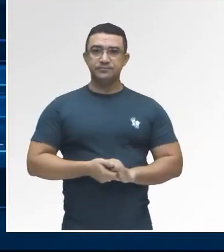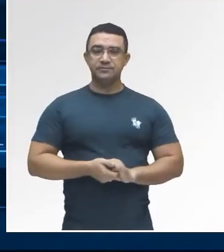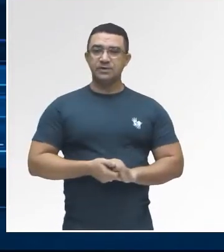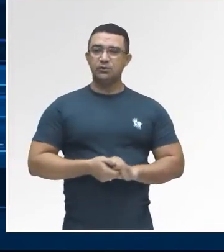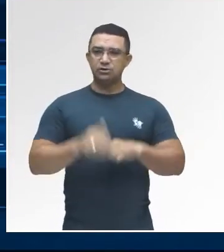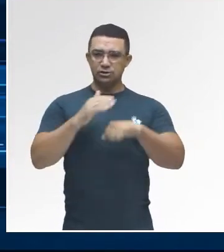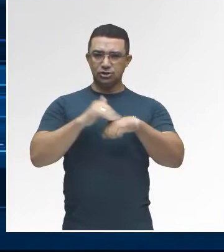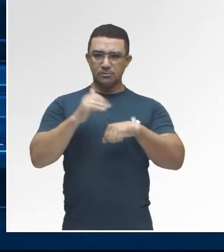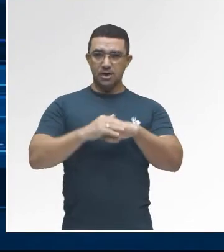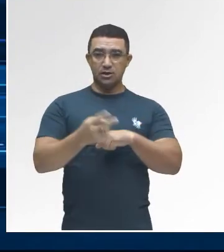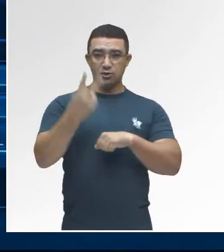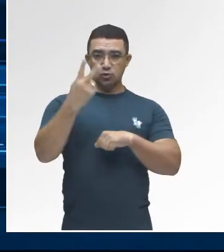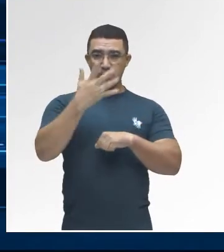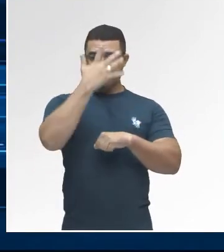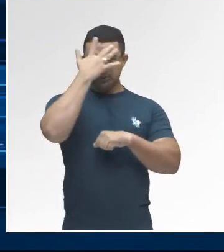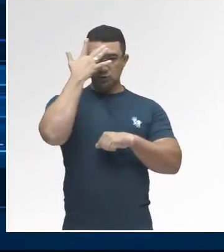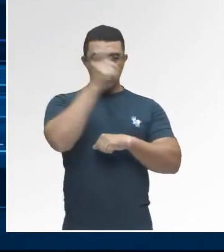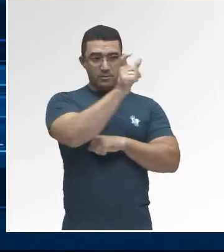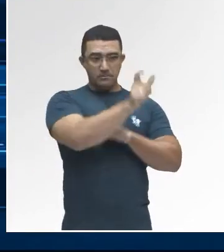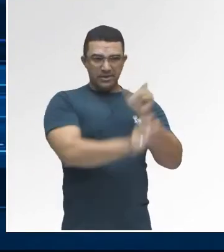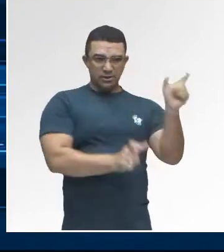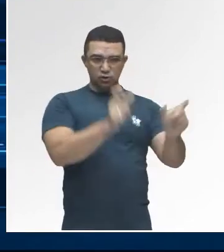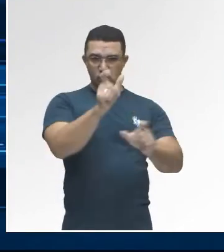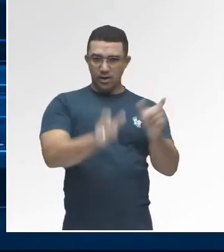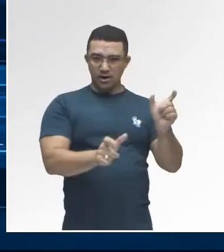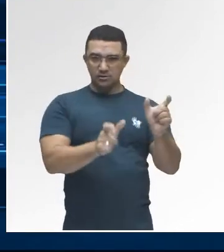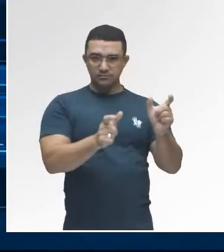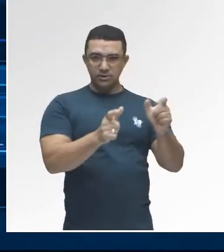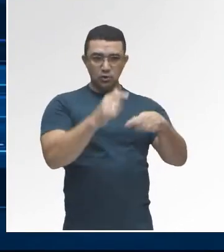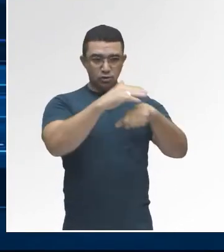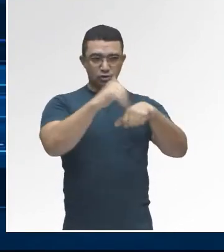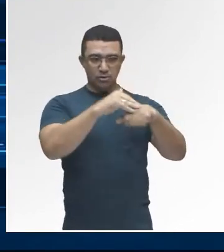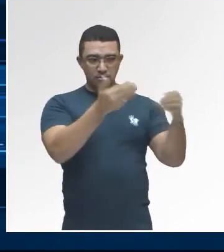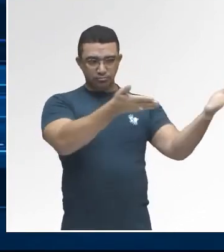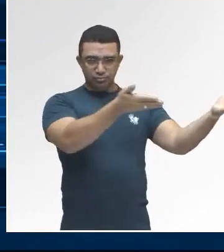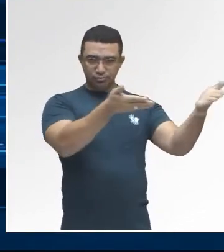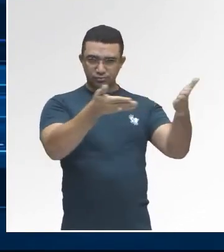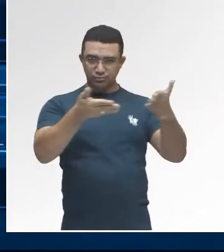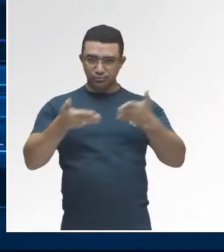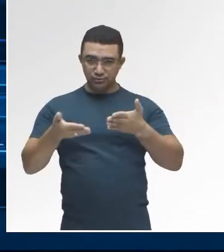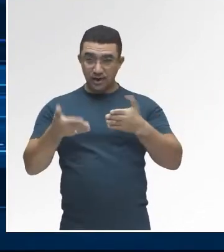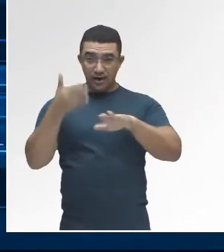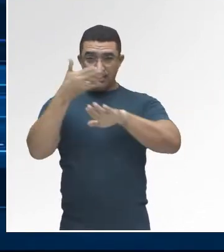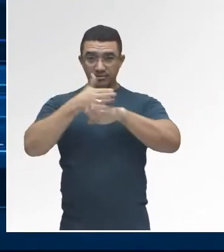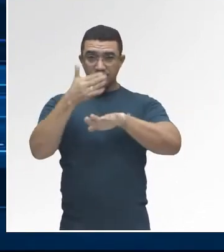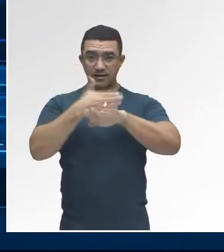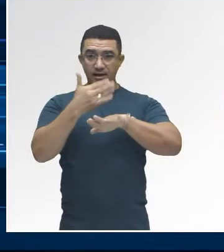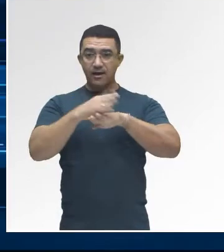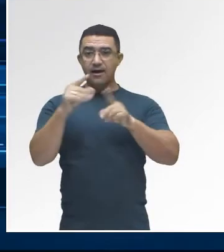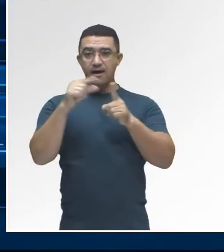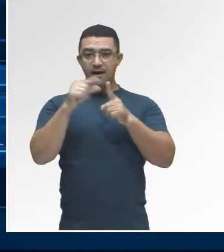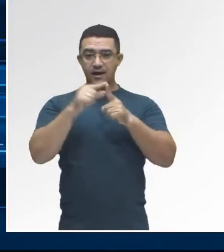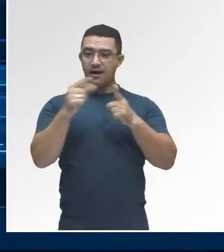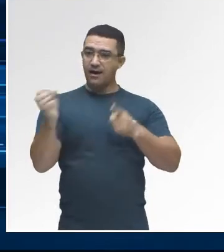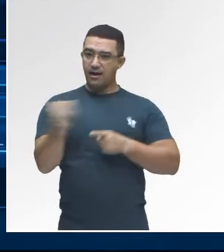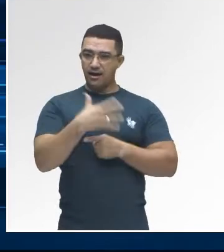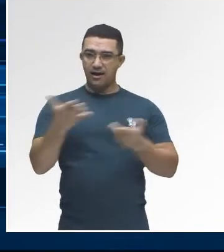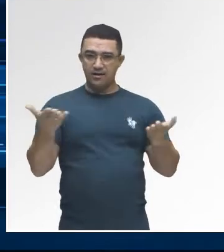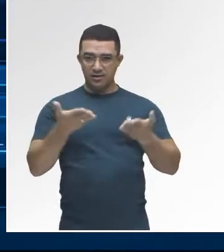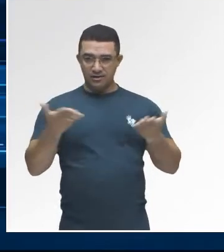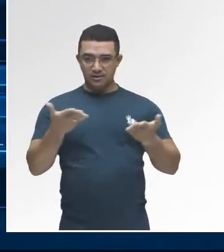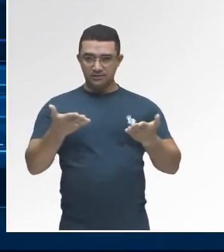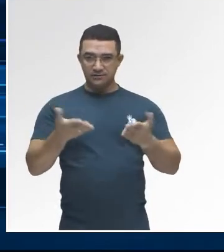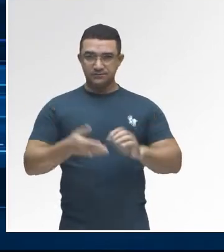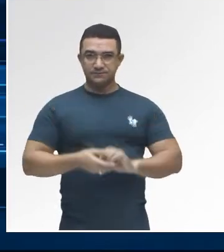que vão estar aqui para a gente treinar essas experiências, essas expressões novas que nós aprendemos hoje, né? A gente vai iniciar hoje o nosso